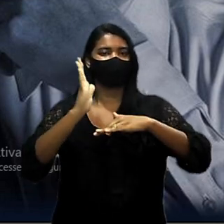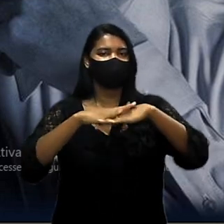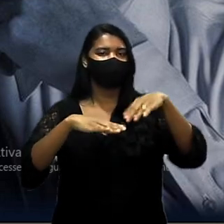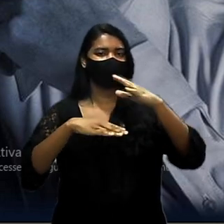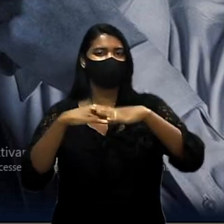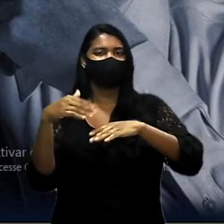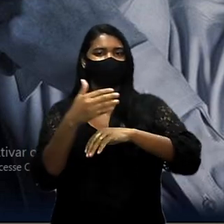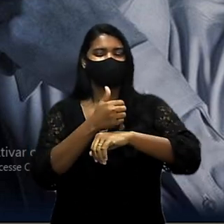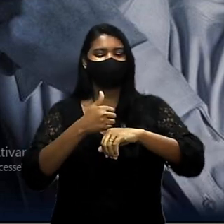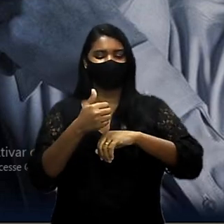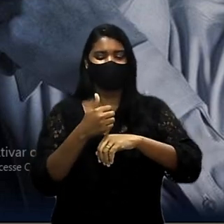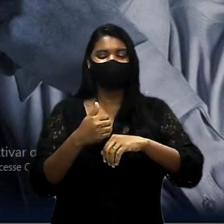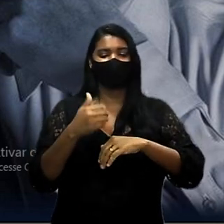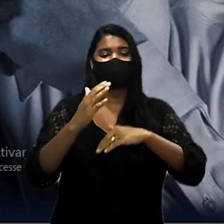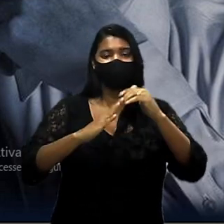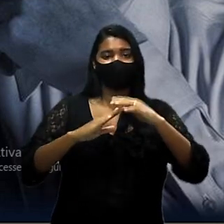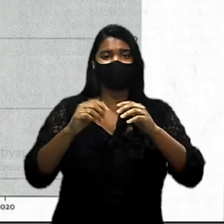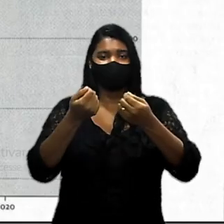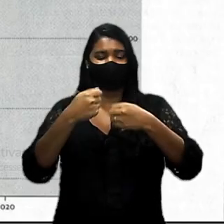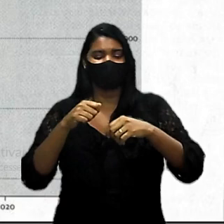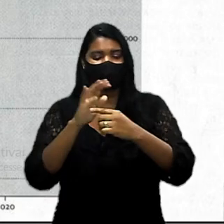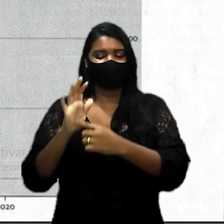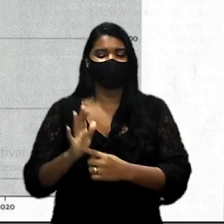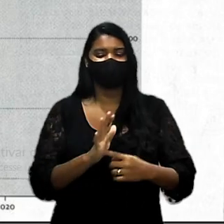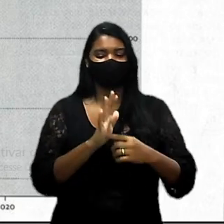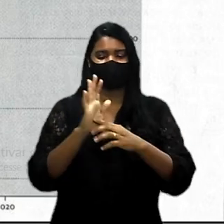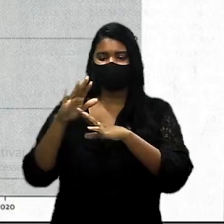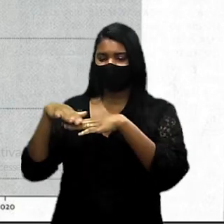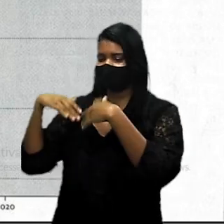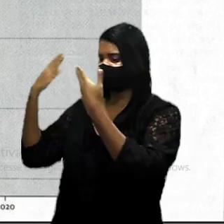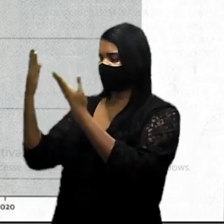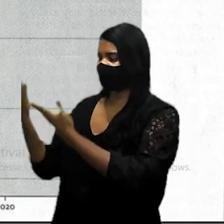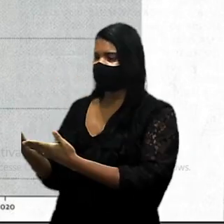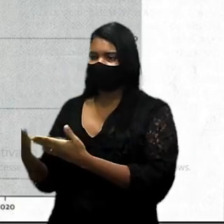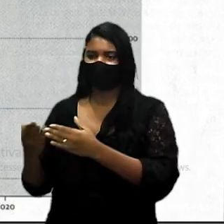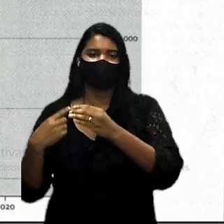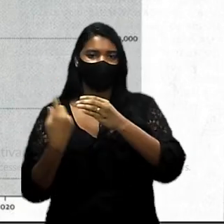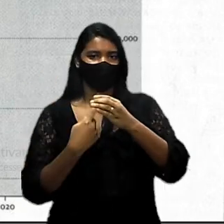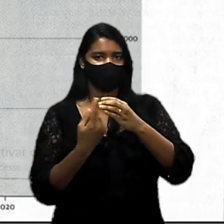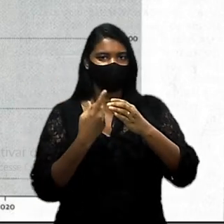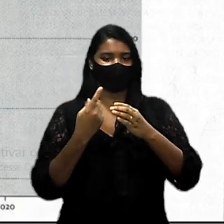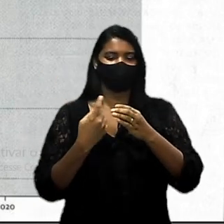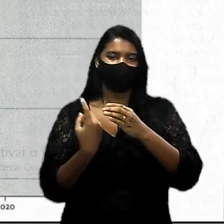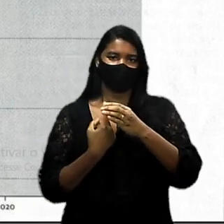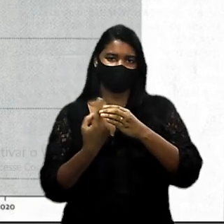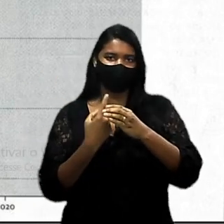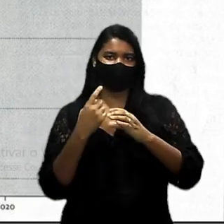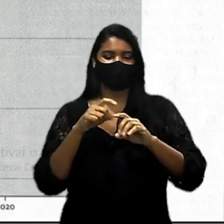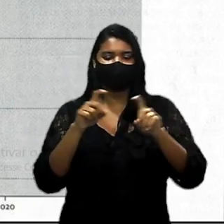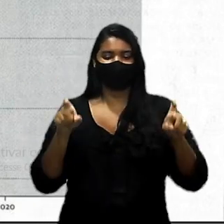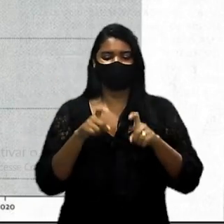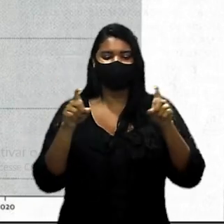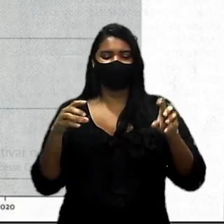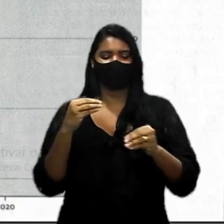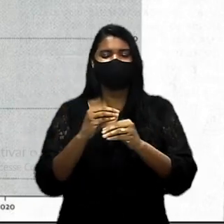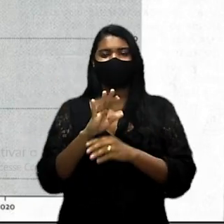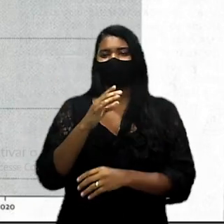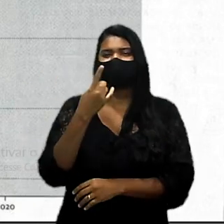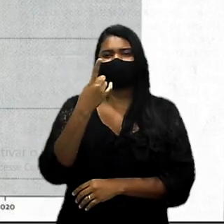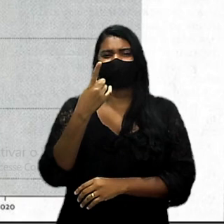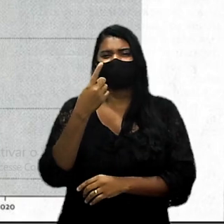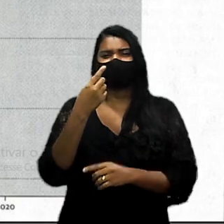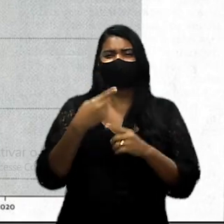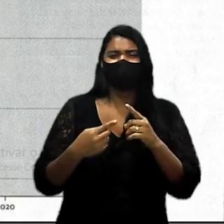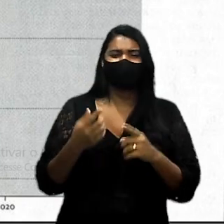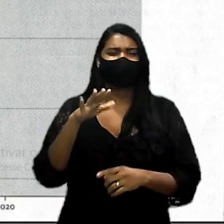de um processador ele dobra, né, a cada período de espaço de tempo de 1 ano e meio, mais